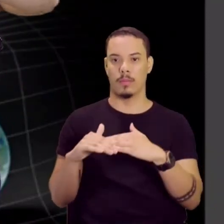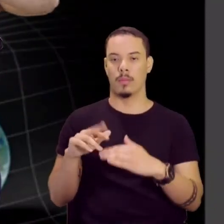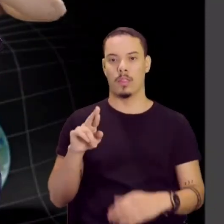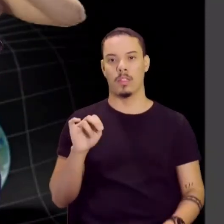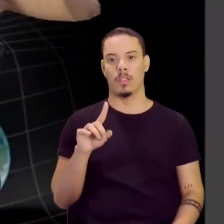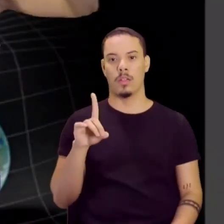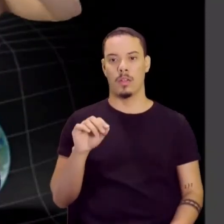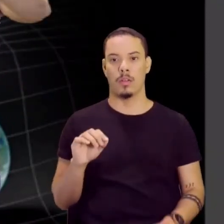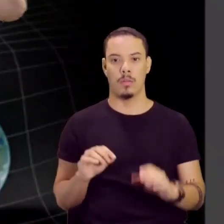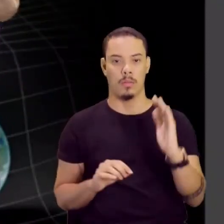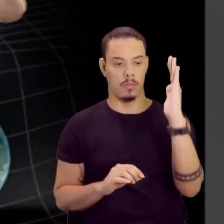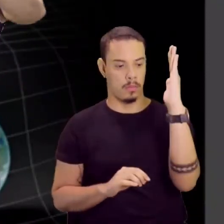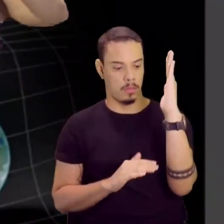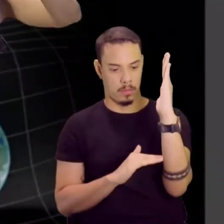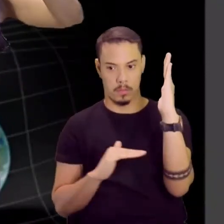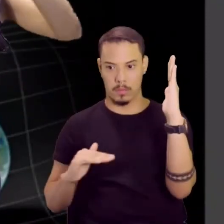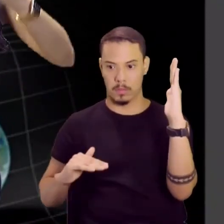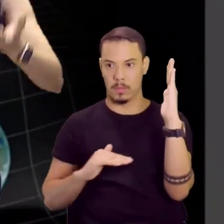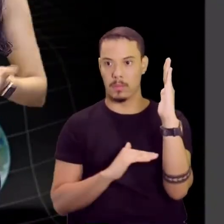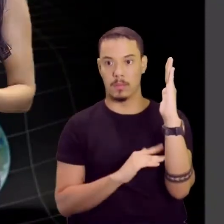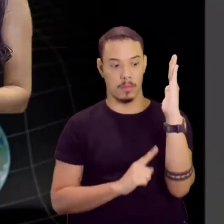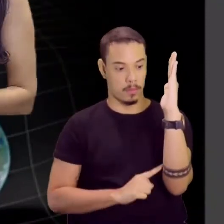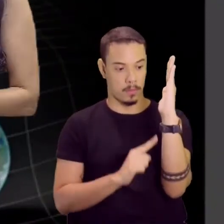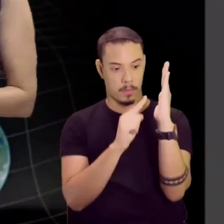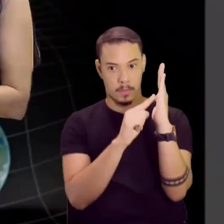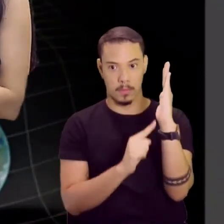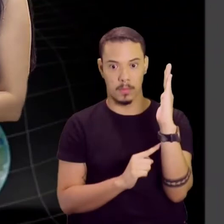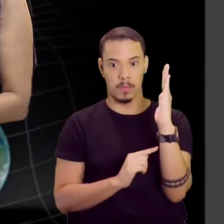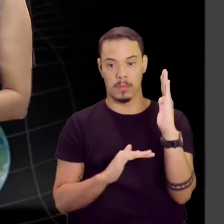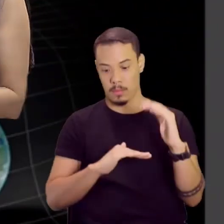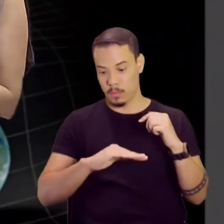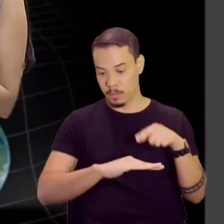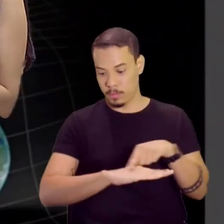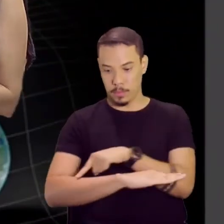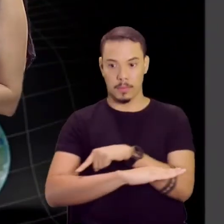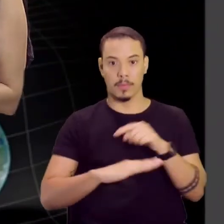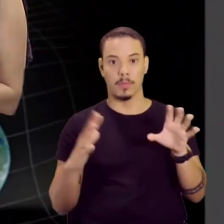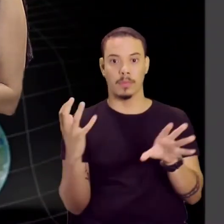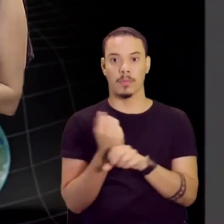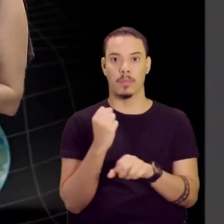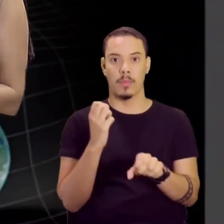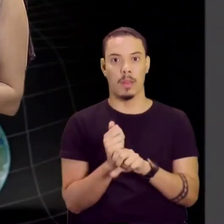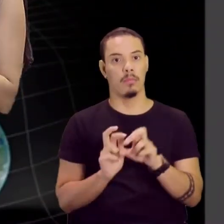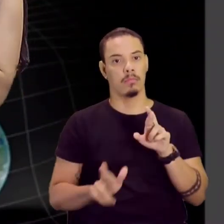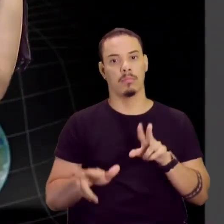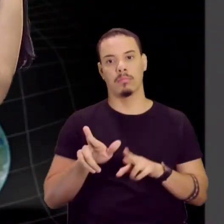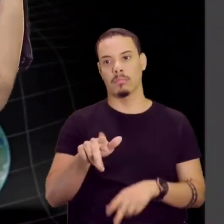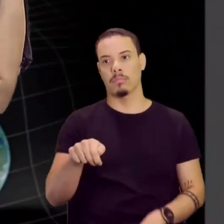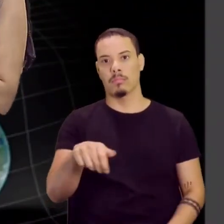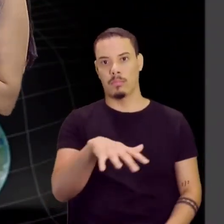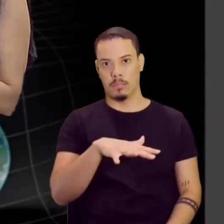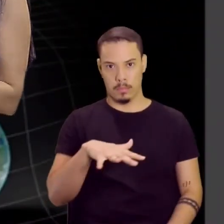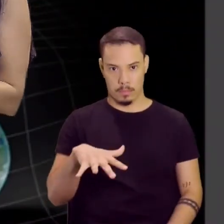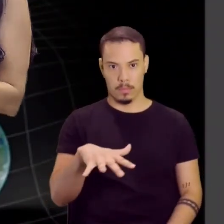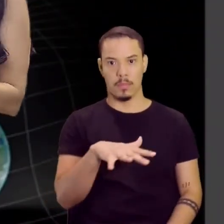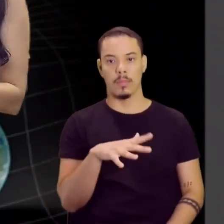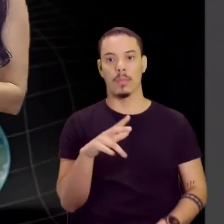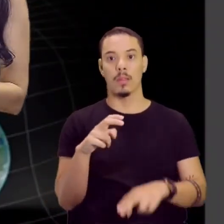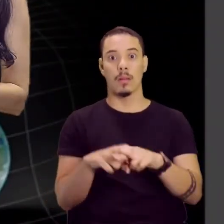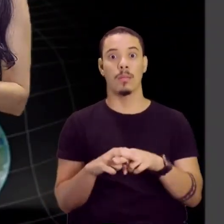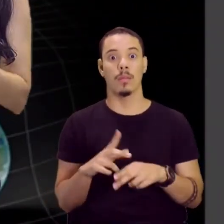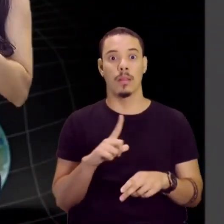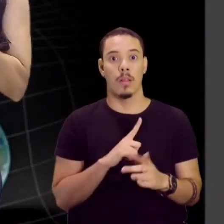o vertical. No retilíneo, a gente calcula essa velocidade nas diferentes situações. E essa aceleração, ela vai